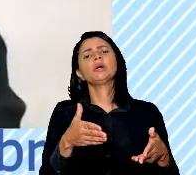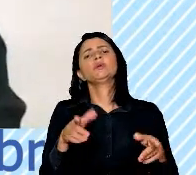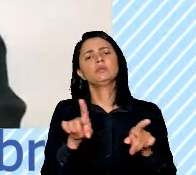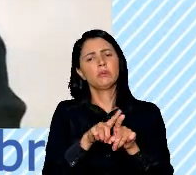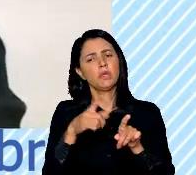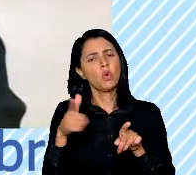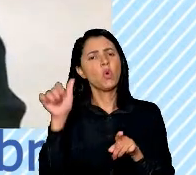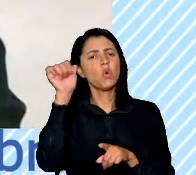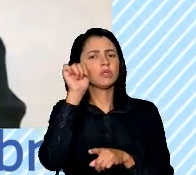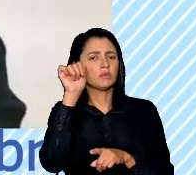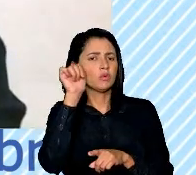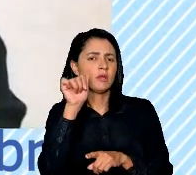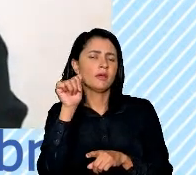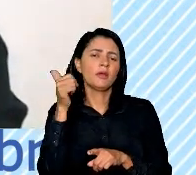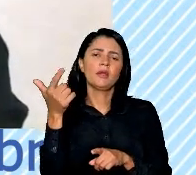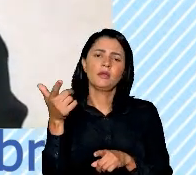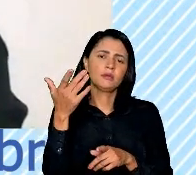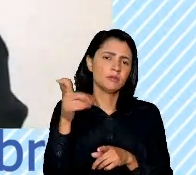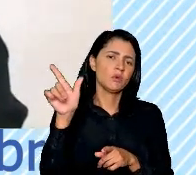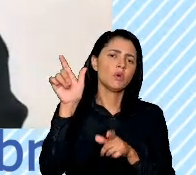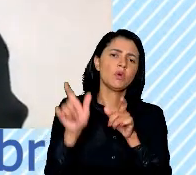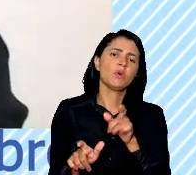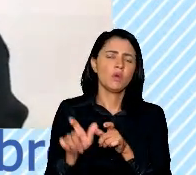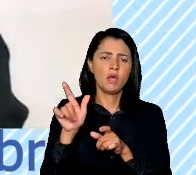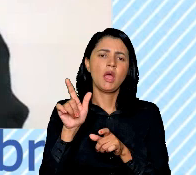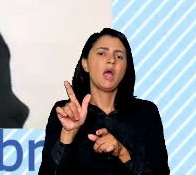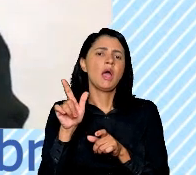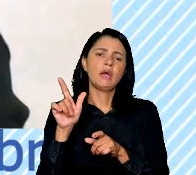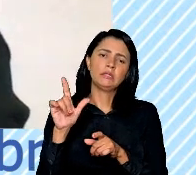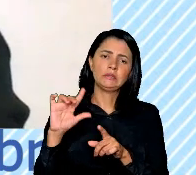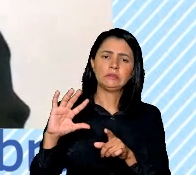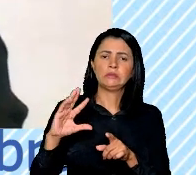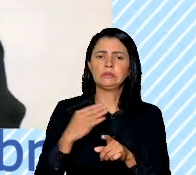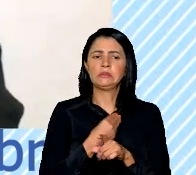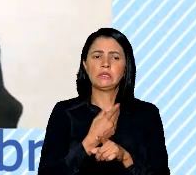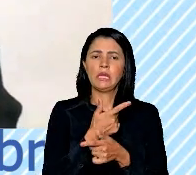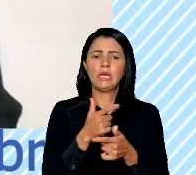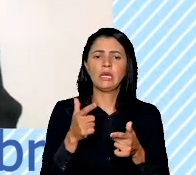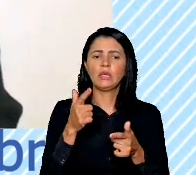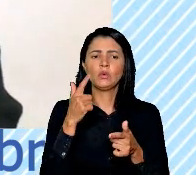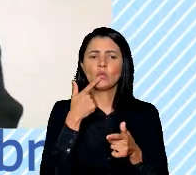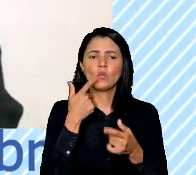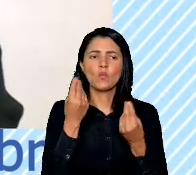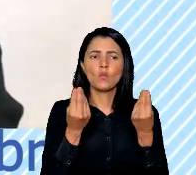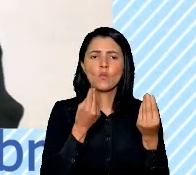das outras mulheres, né? Questão da interseccionalidade que não é muito bem